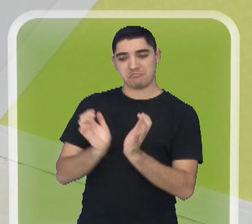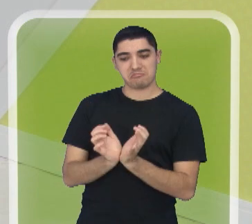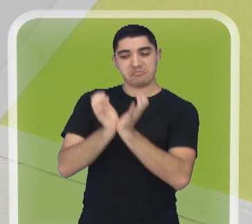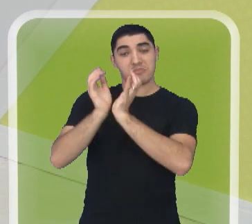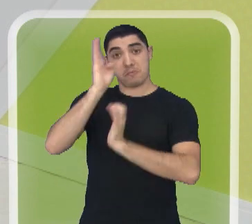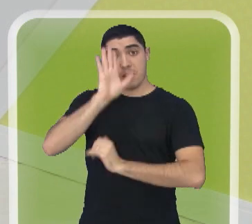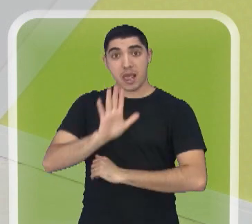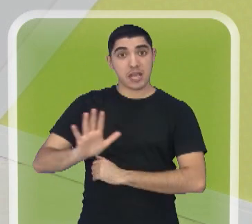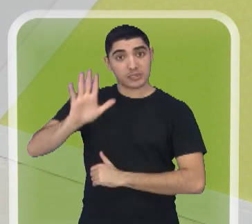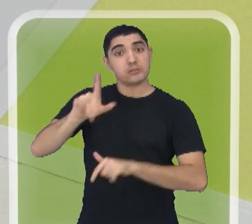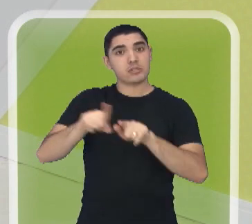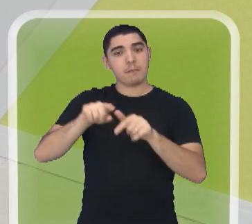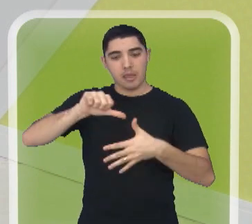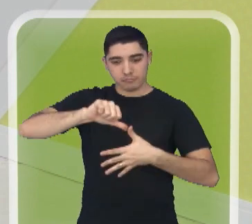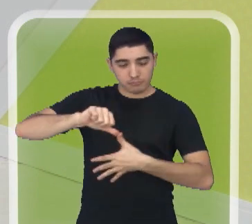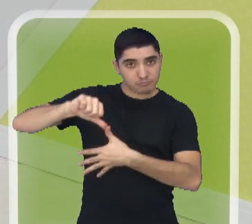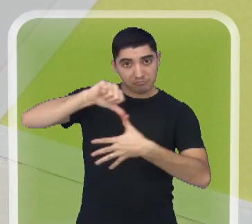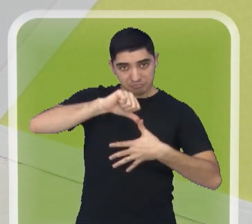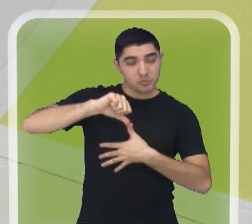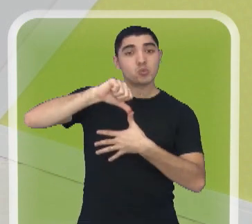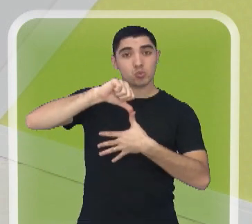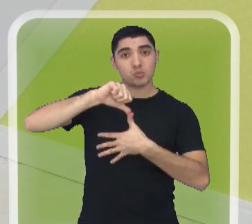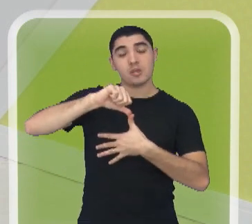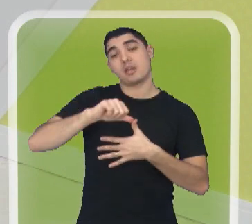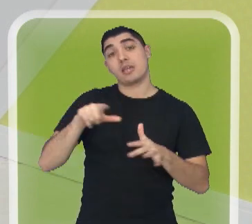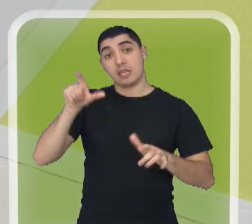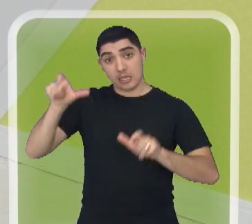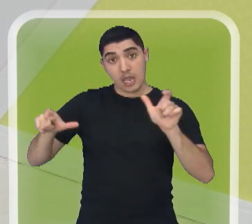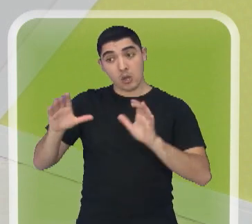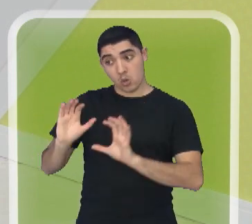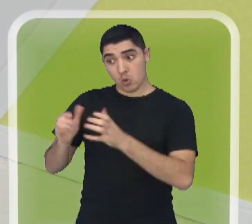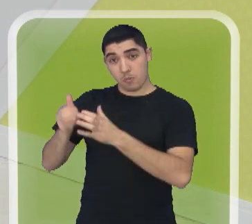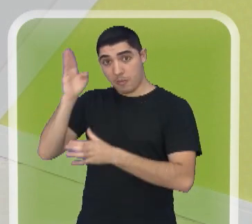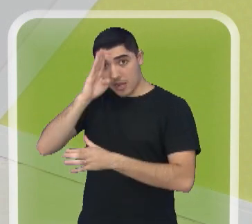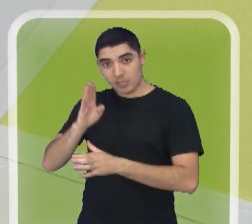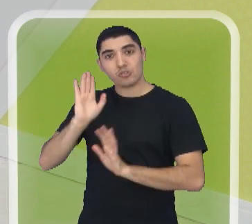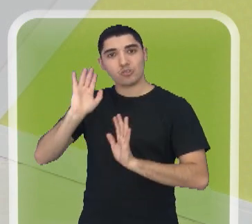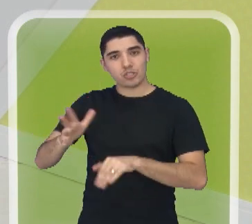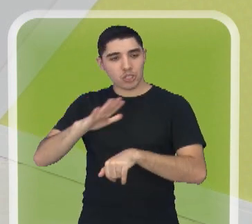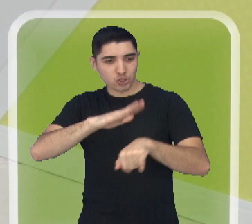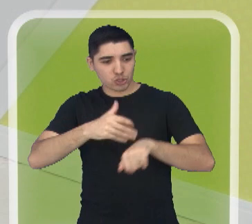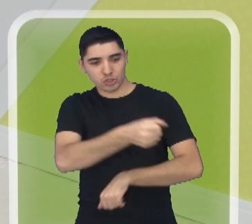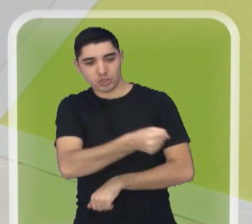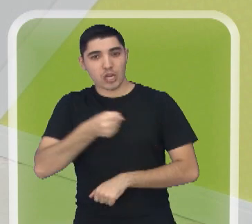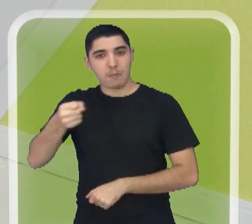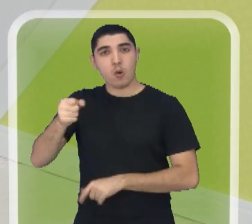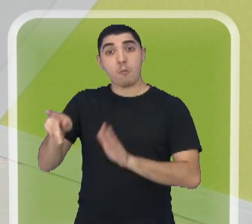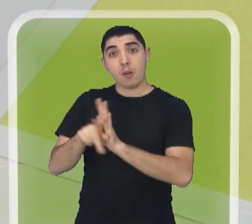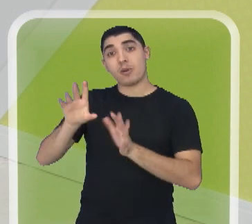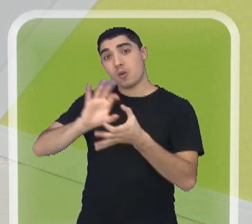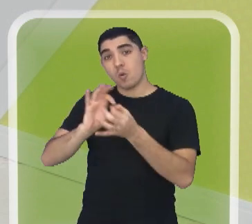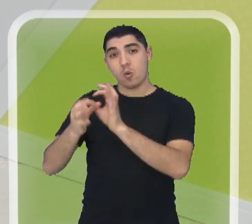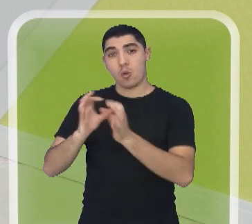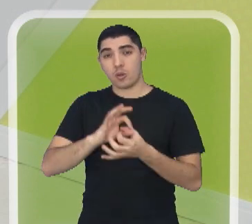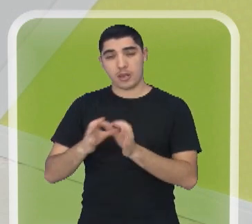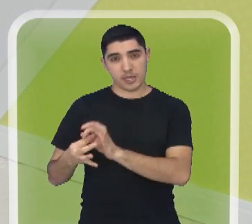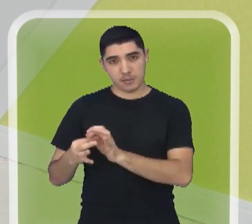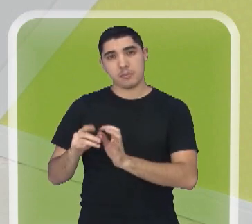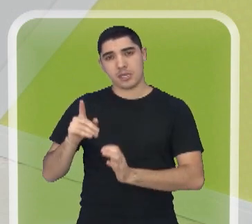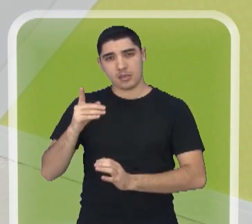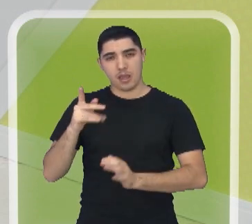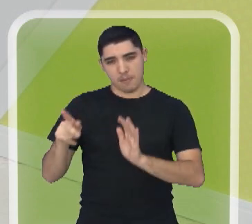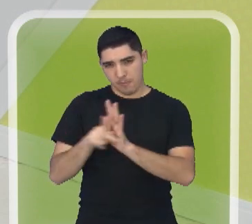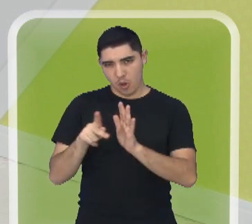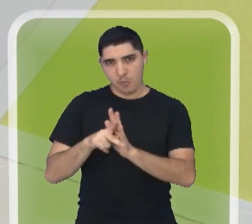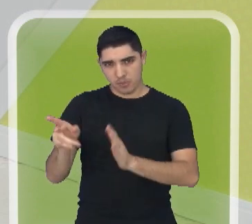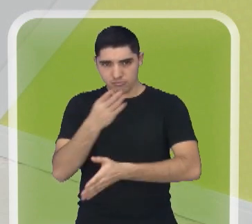brasileiro, sul-americano, são atletas da seleção brasileira recém-convocados para o Pan-Americano na Costa Rica, que acontece